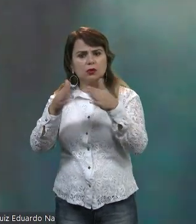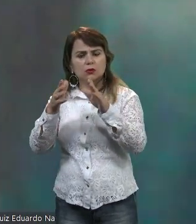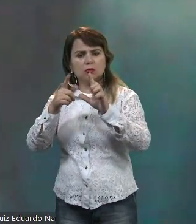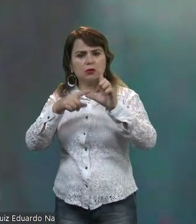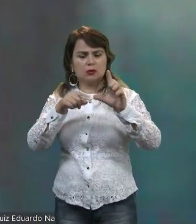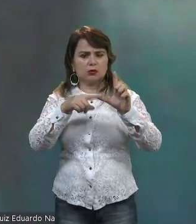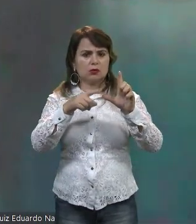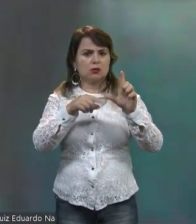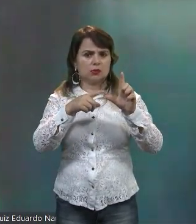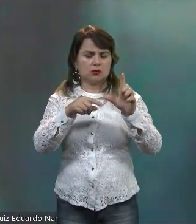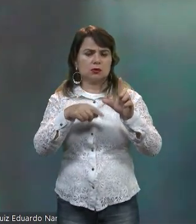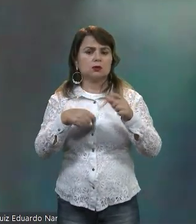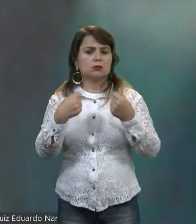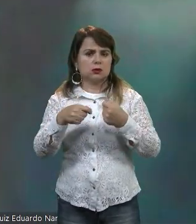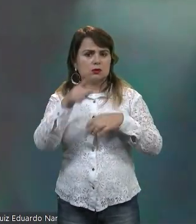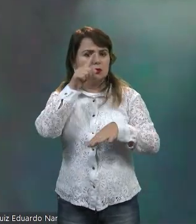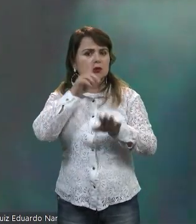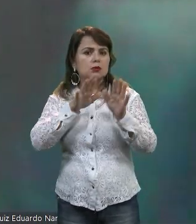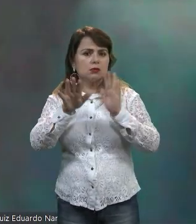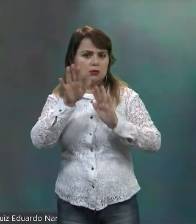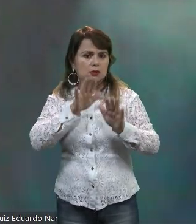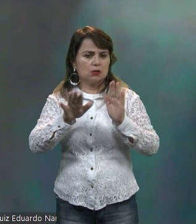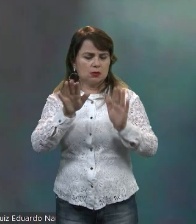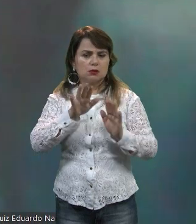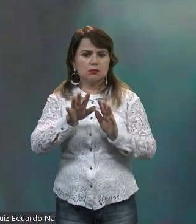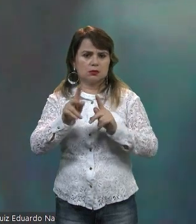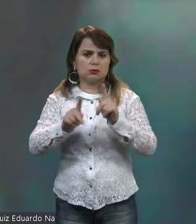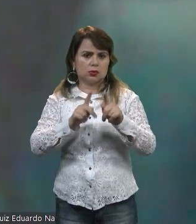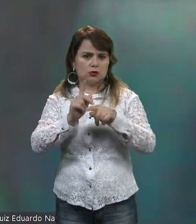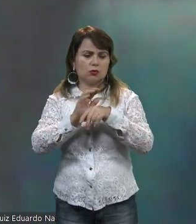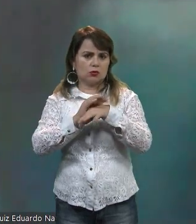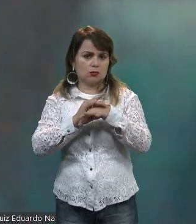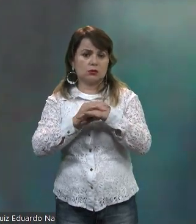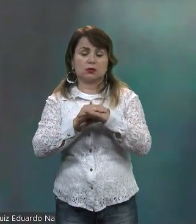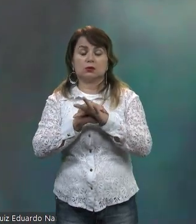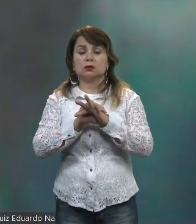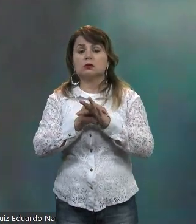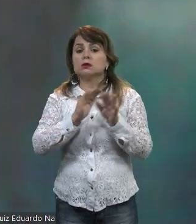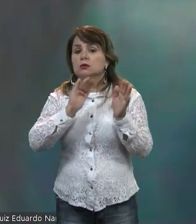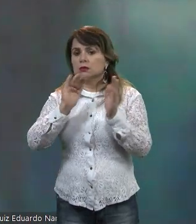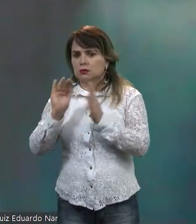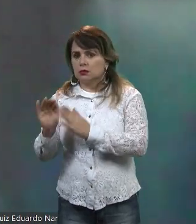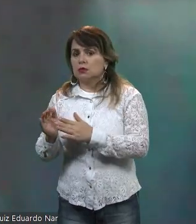aqui reiterar o meu respeito,